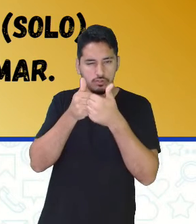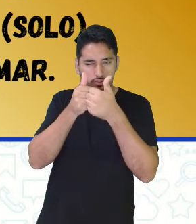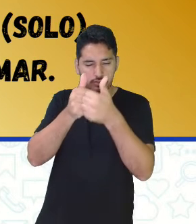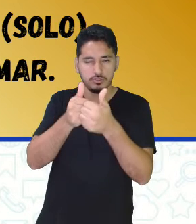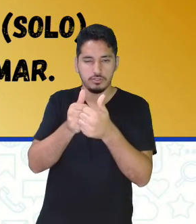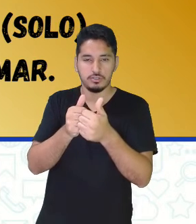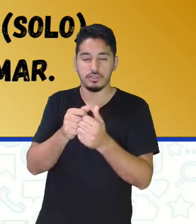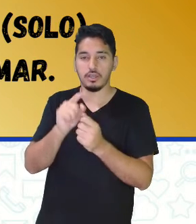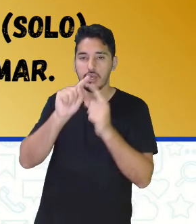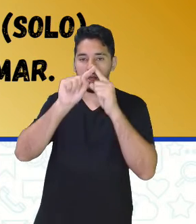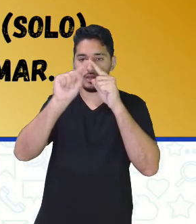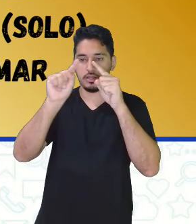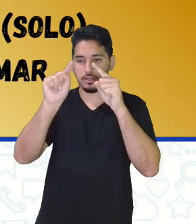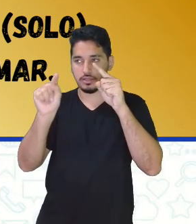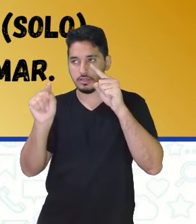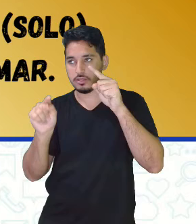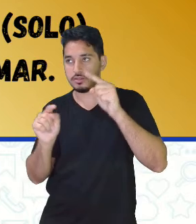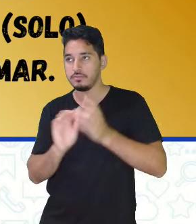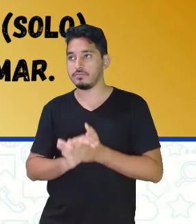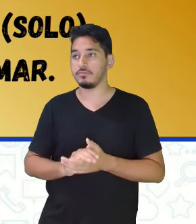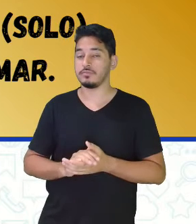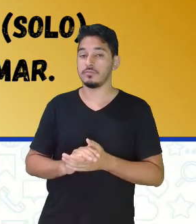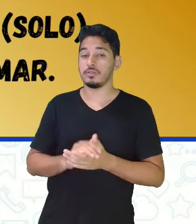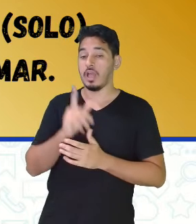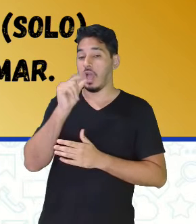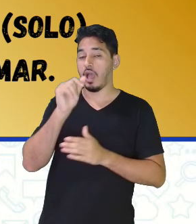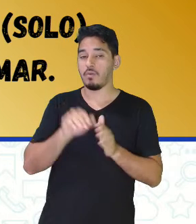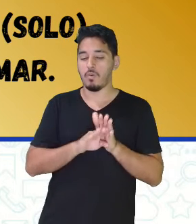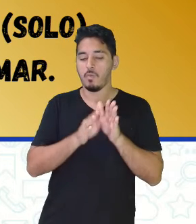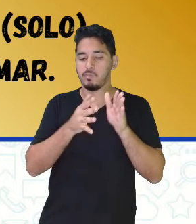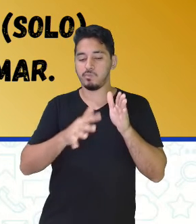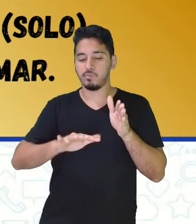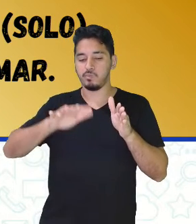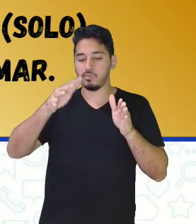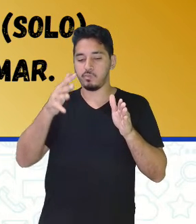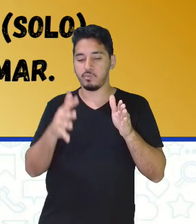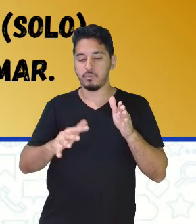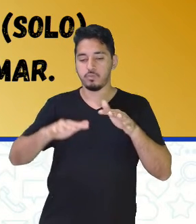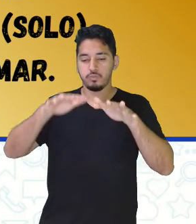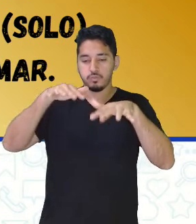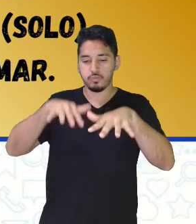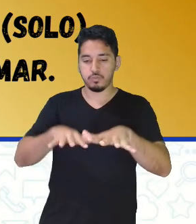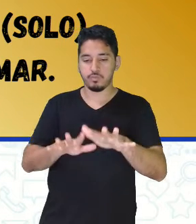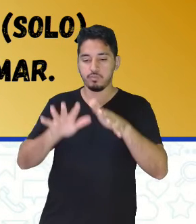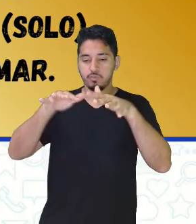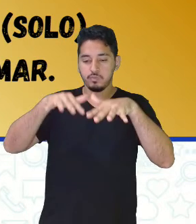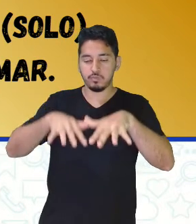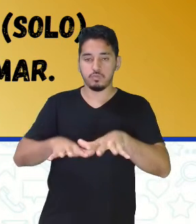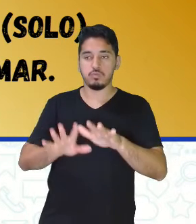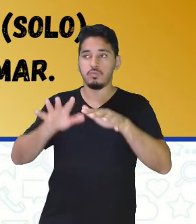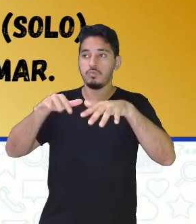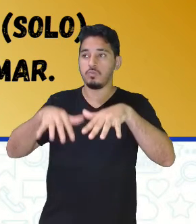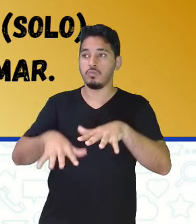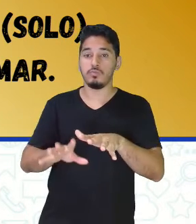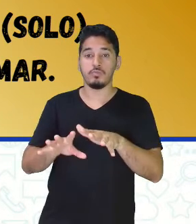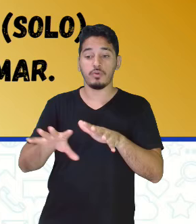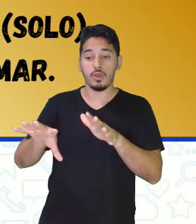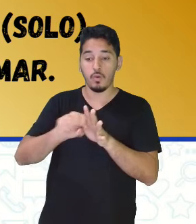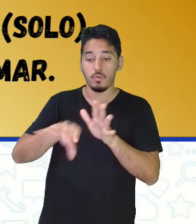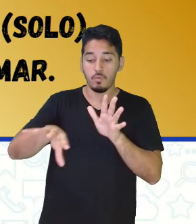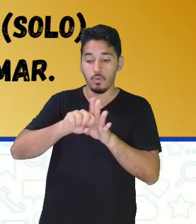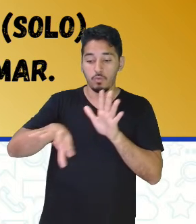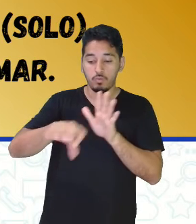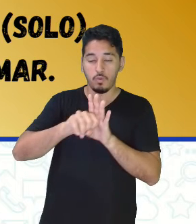o caminho da seta. A água do mar. Essa água do mar, ela foi bombeada para